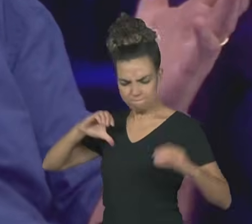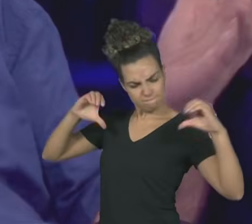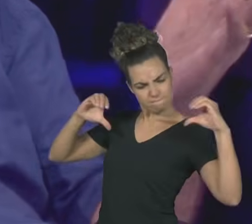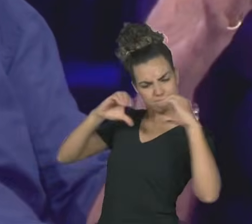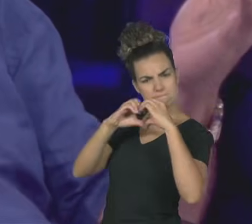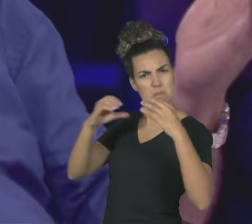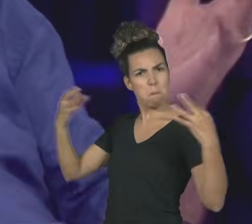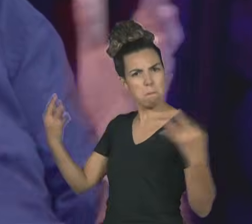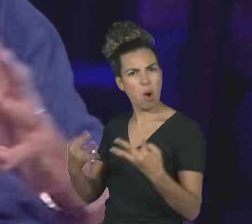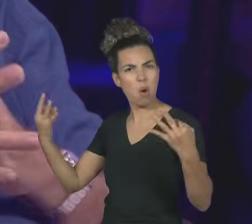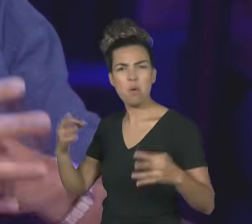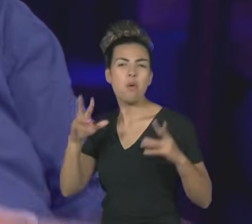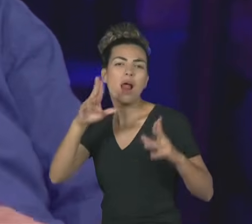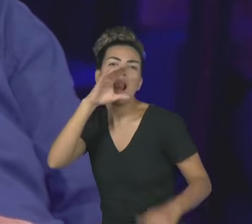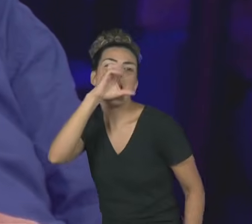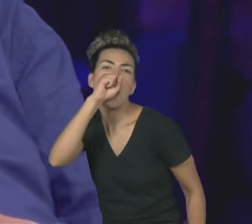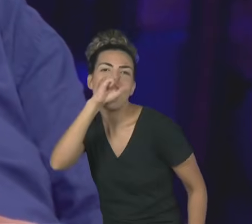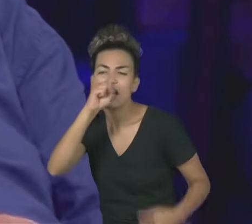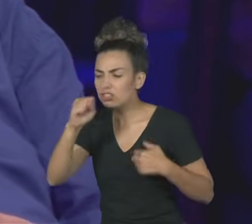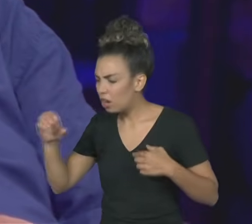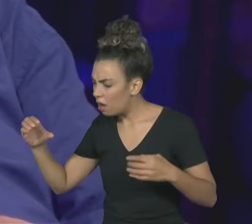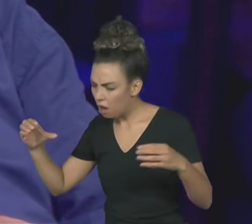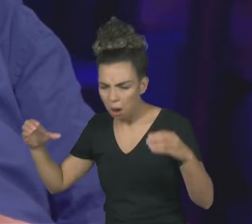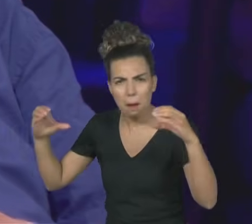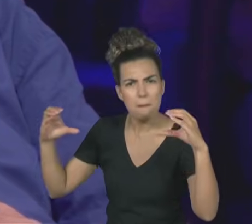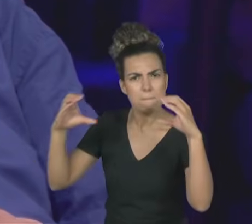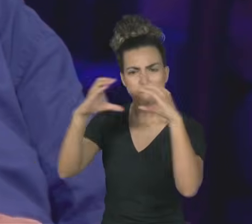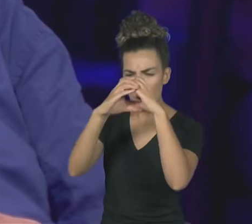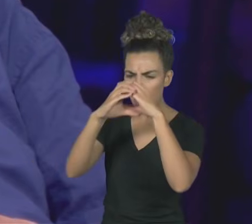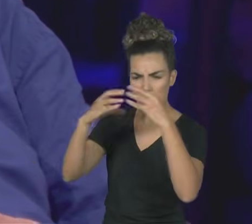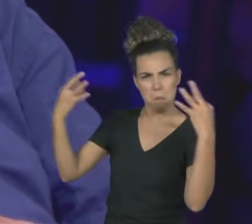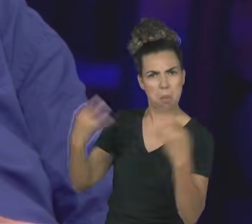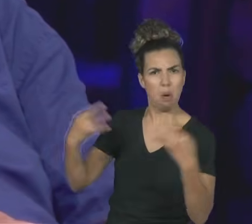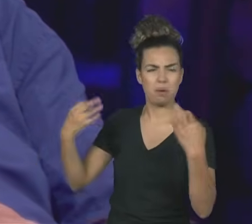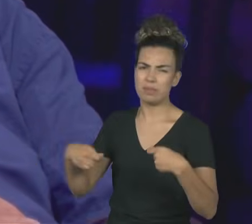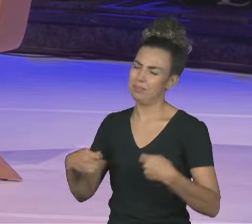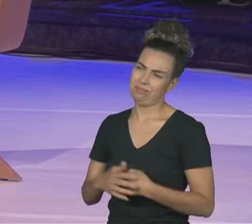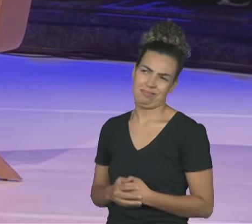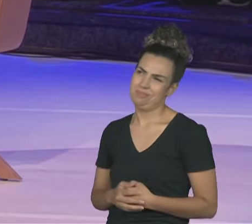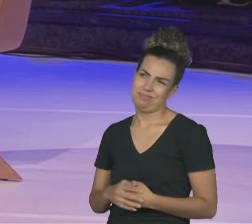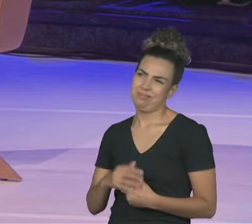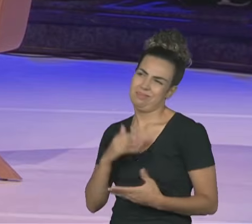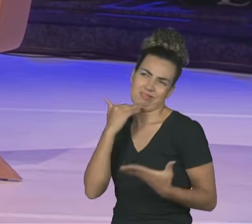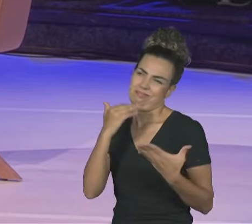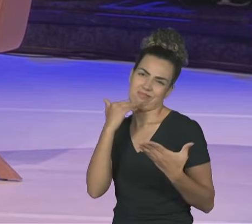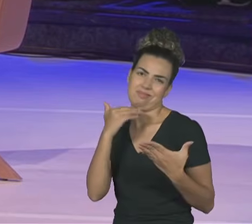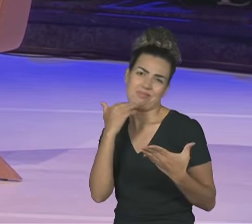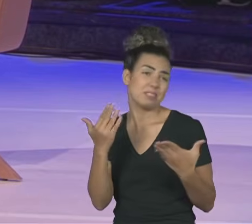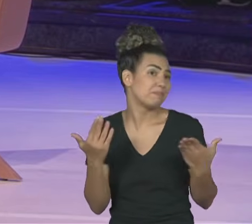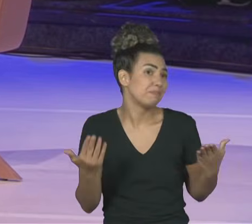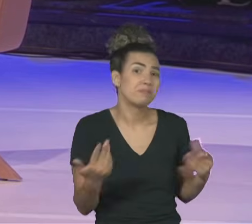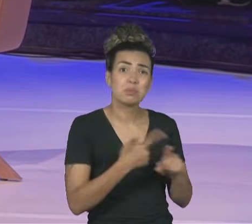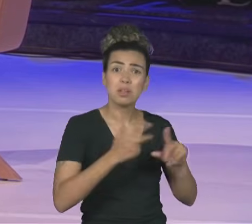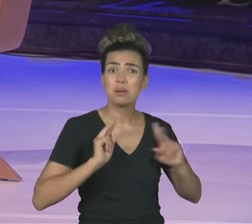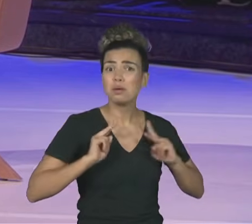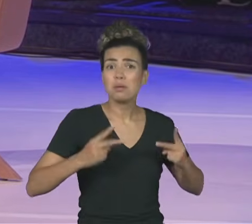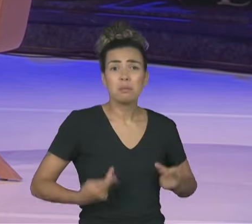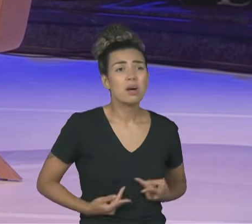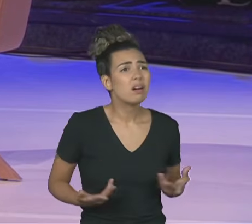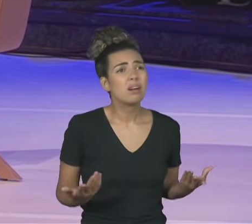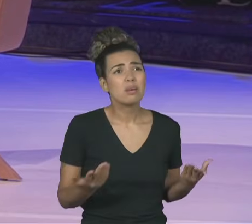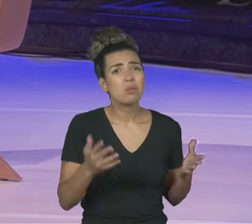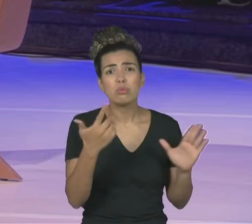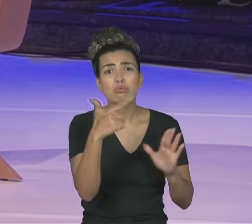obviamente, ruins, né? Tem outras no meio. E o ser humano é muito mais complexo e mais bonito que isso,